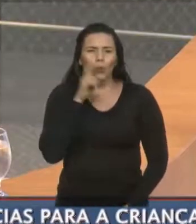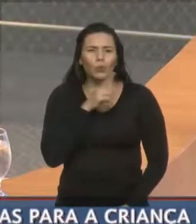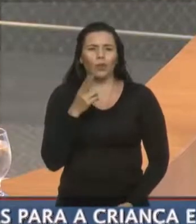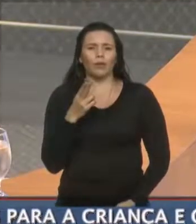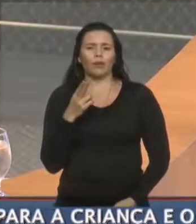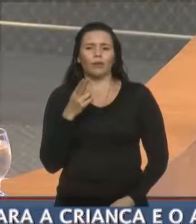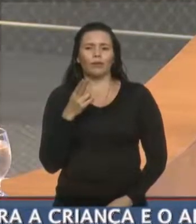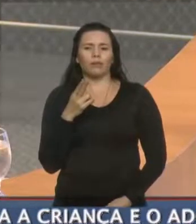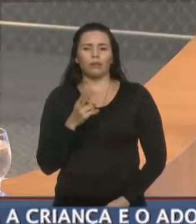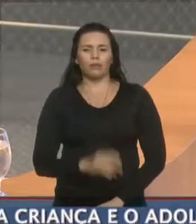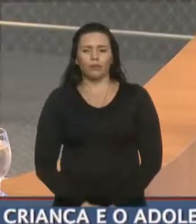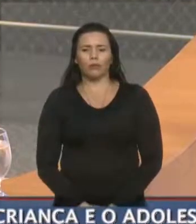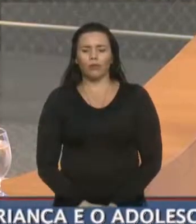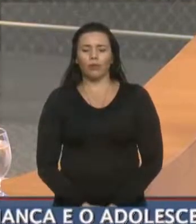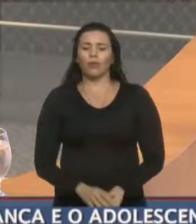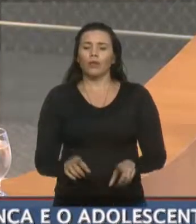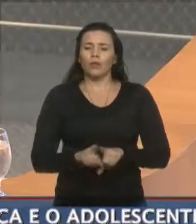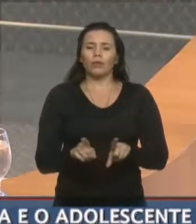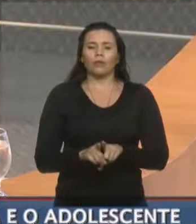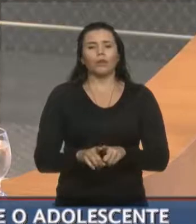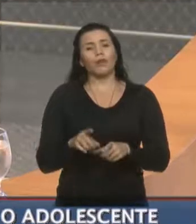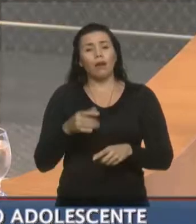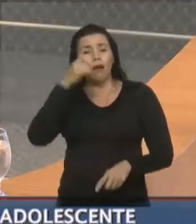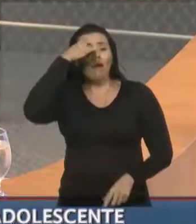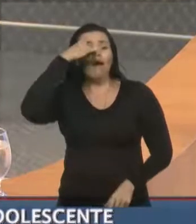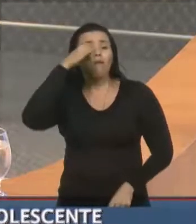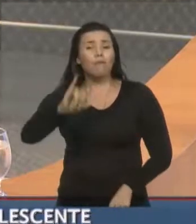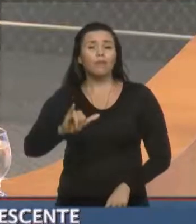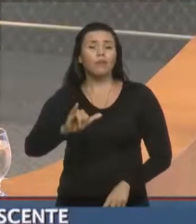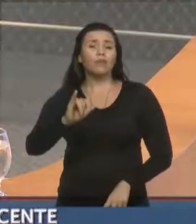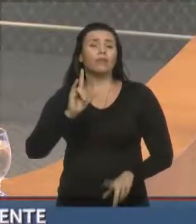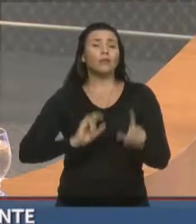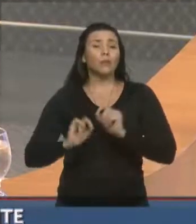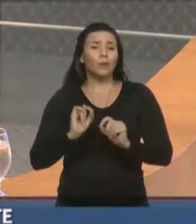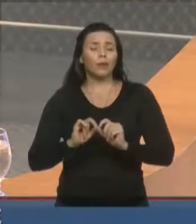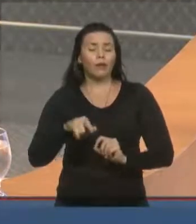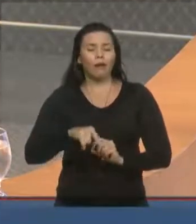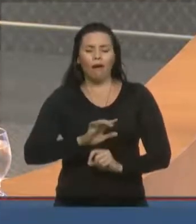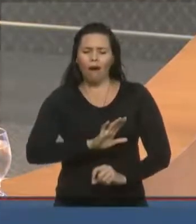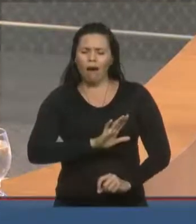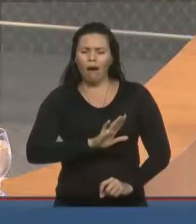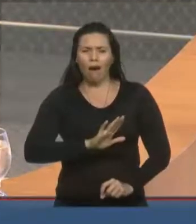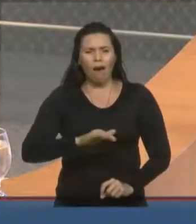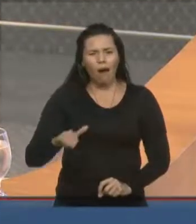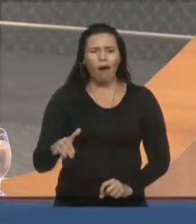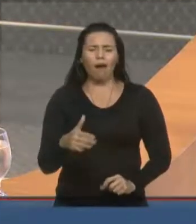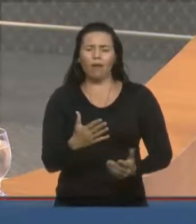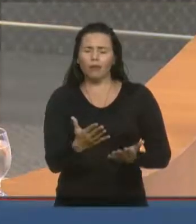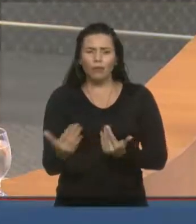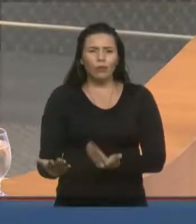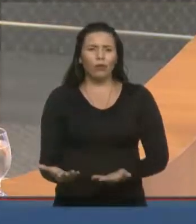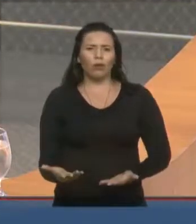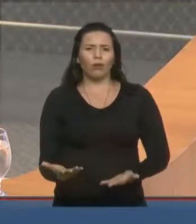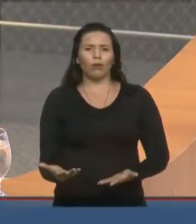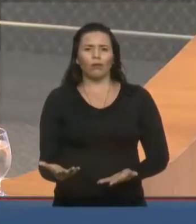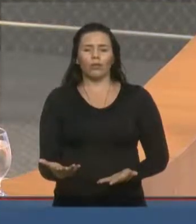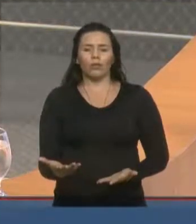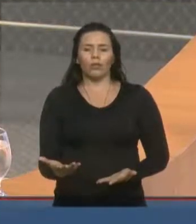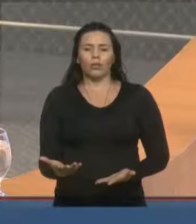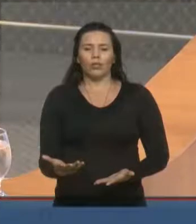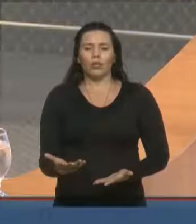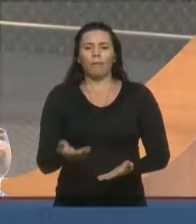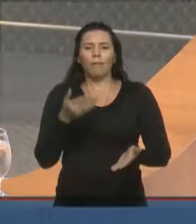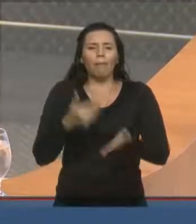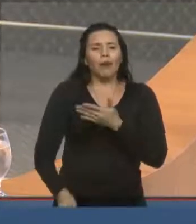um risco menor de possíveis perecimento de provas, gera também